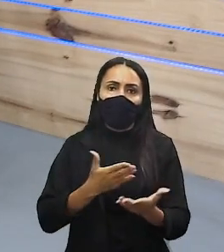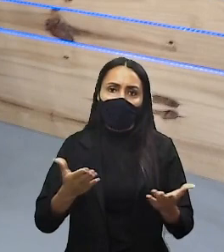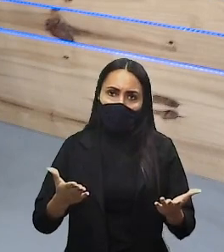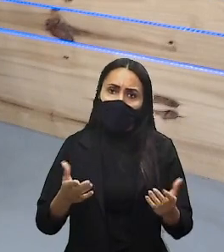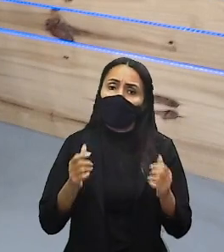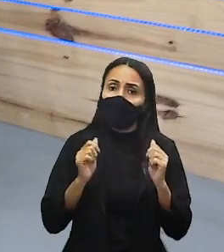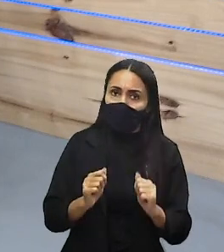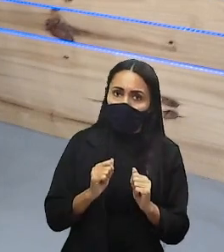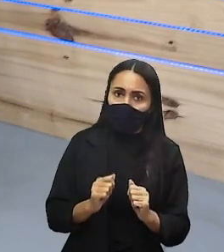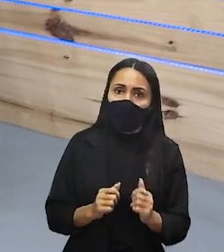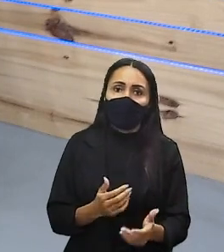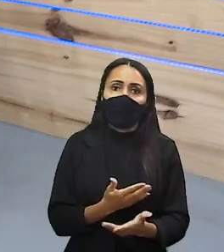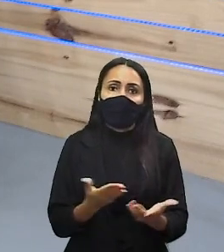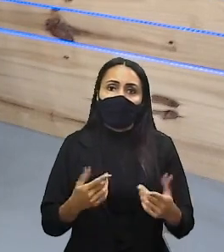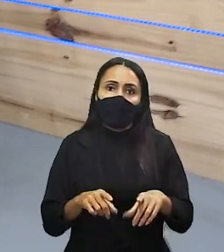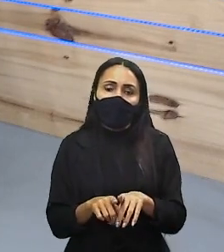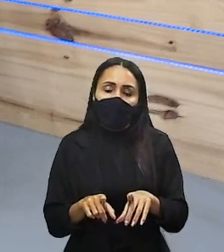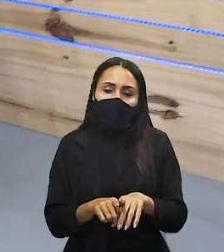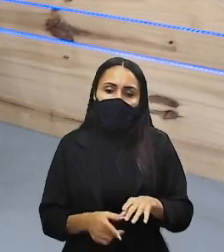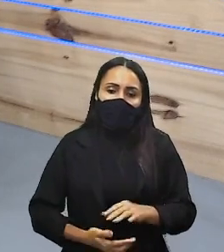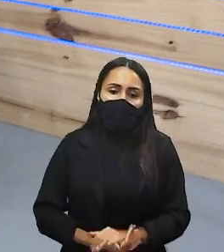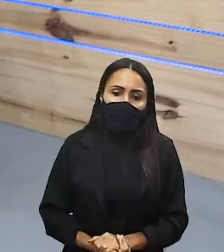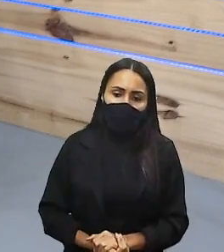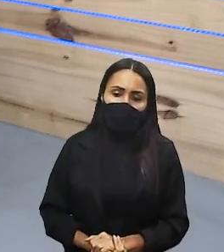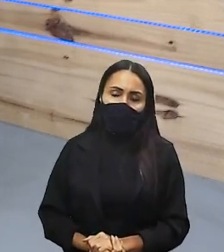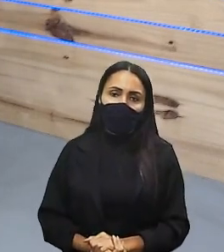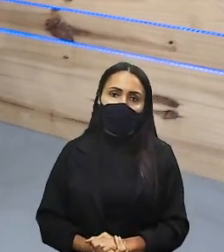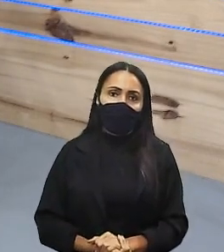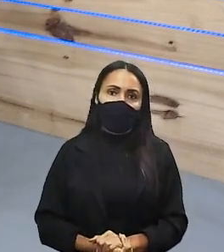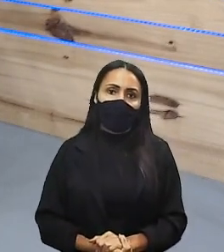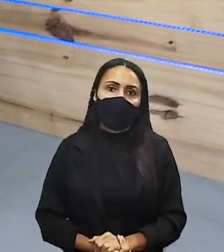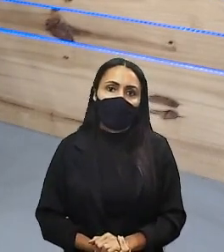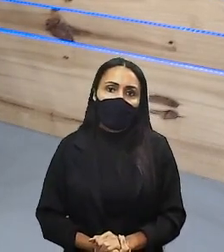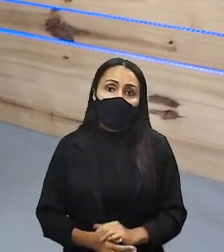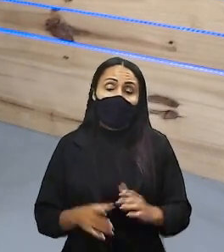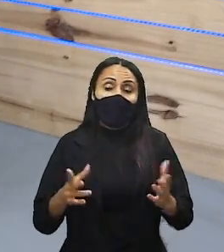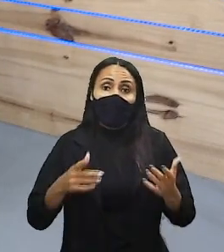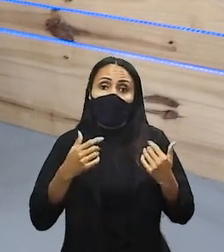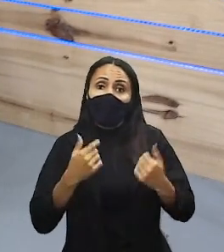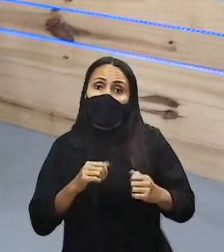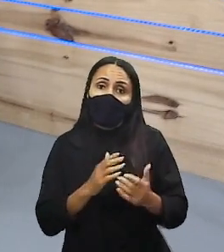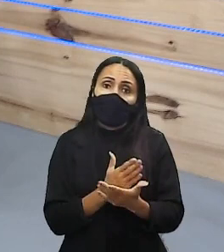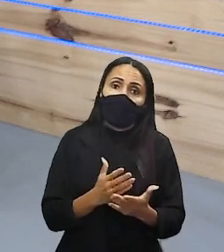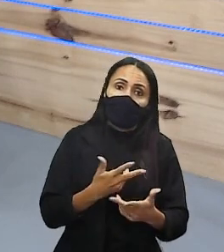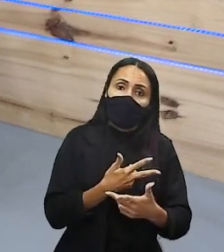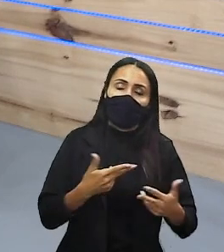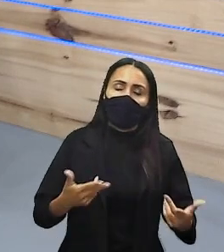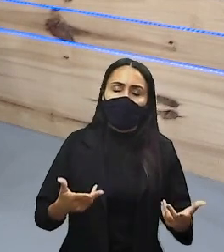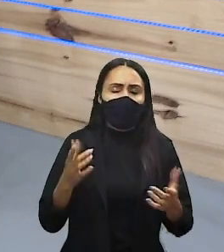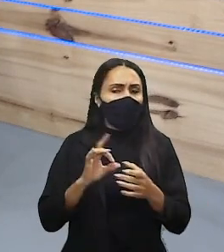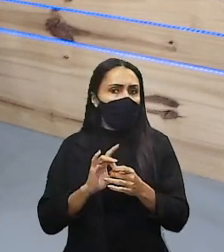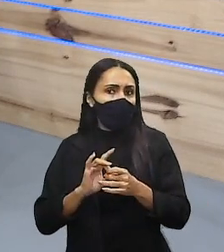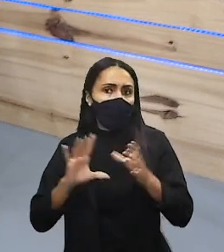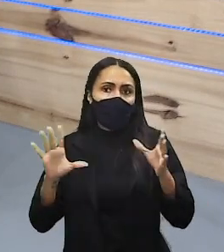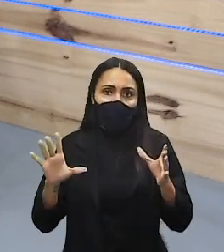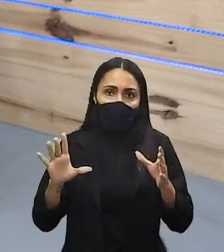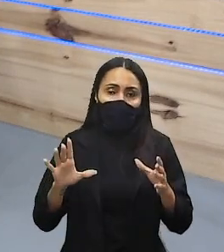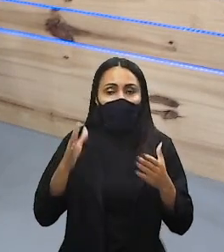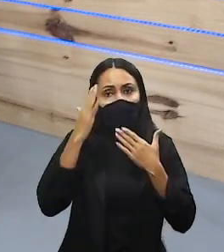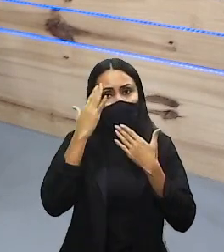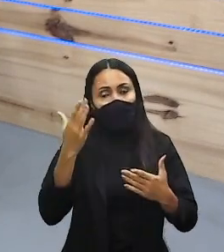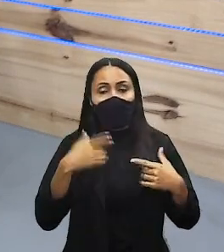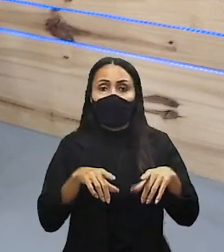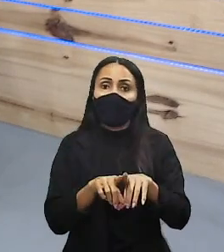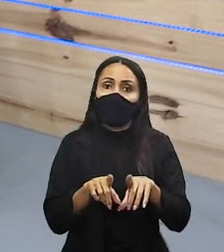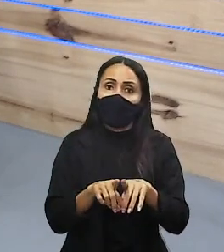está fazendo o papel de bibliotecário no curso de vocês. Então, precisou de alguma coisa, a gente está à disposição. E